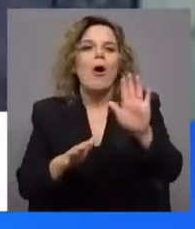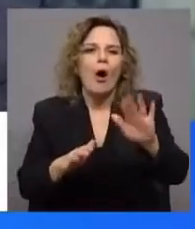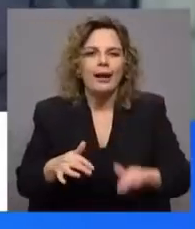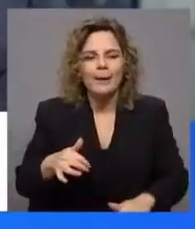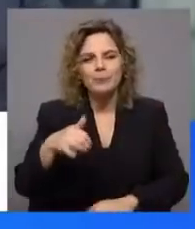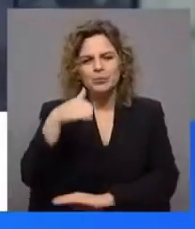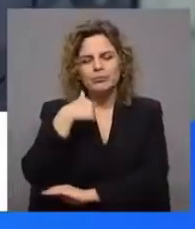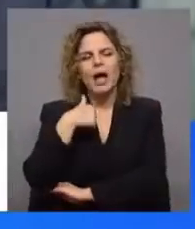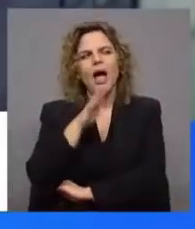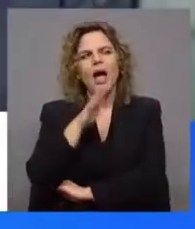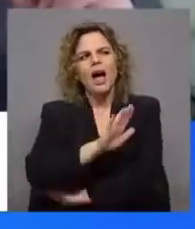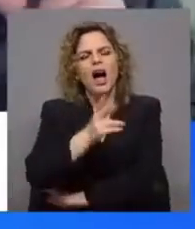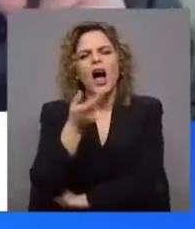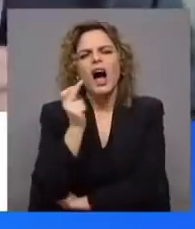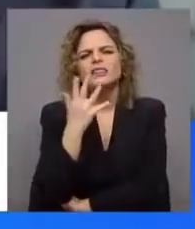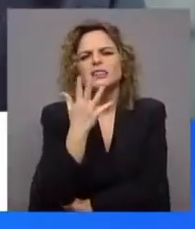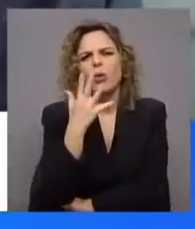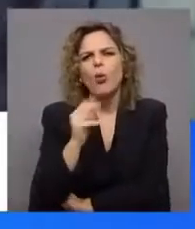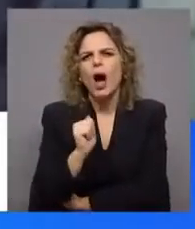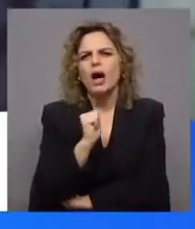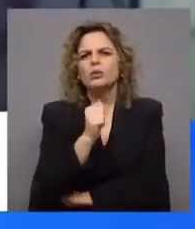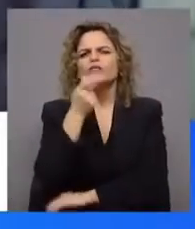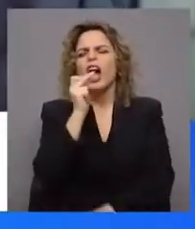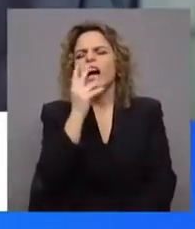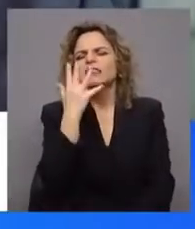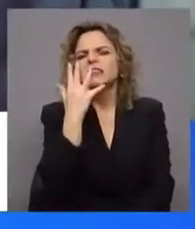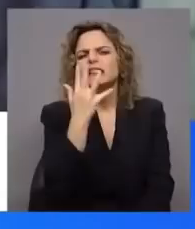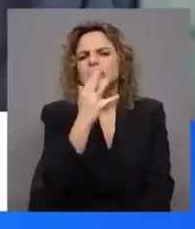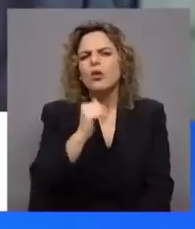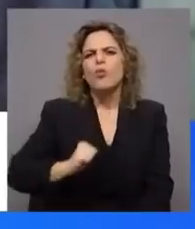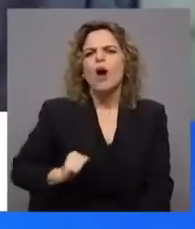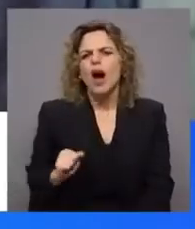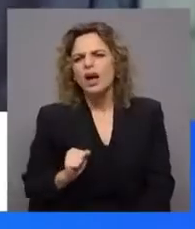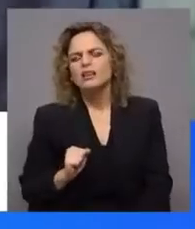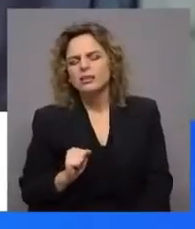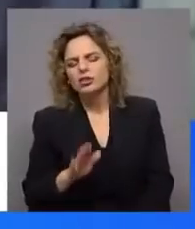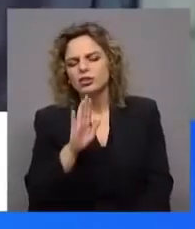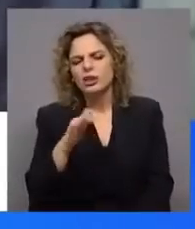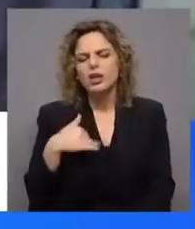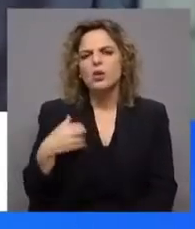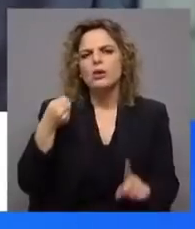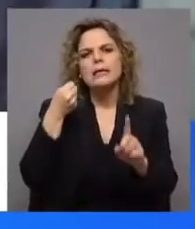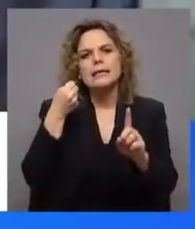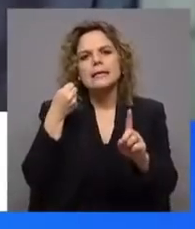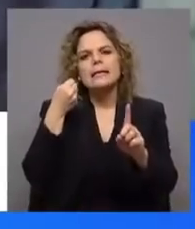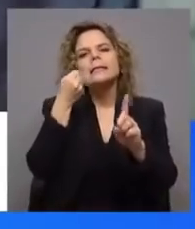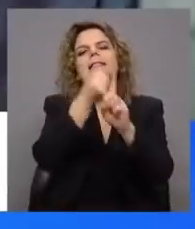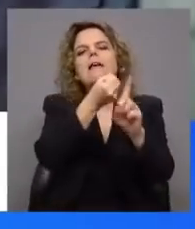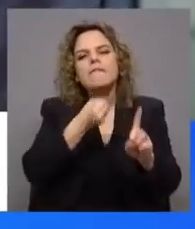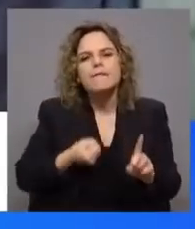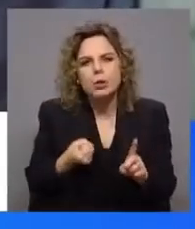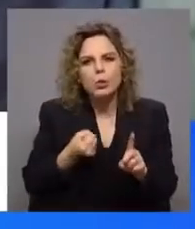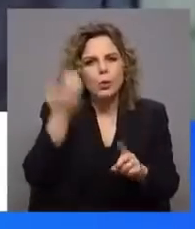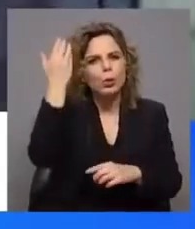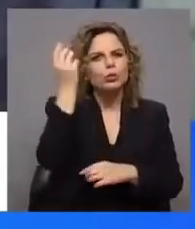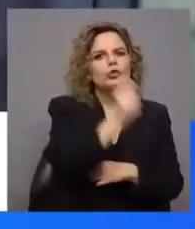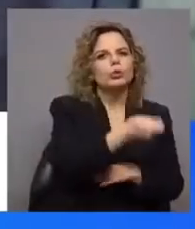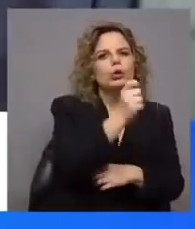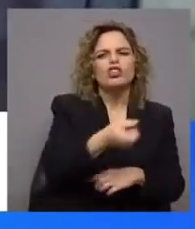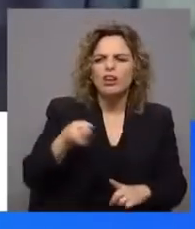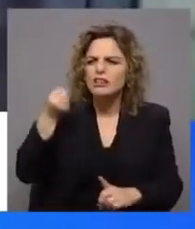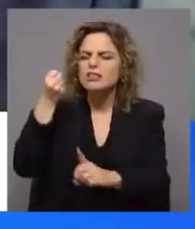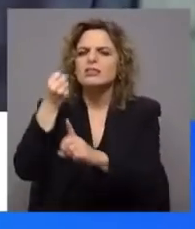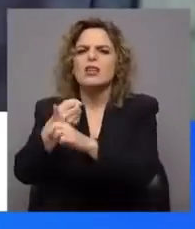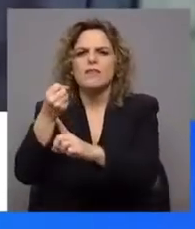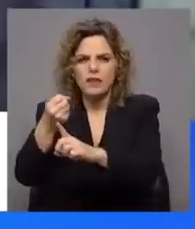estou há 5 anos. Há 5 anos. Eu estou desafiando juiz, estou desafiando